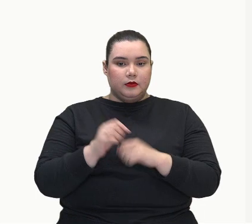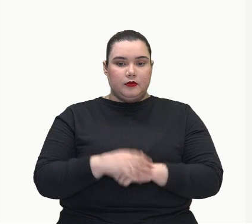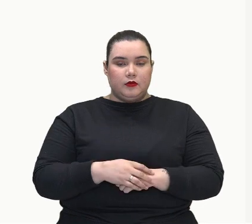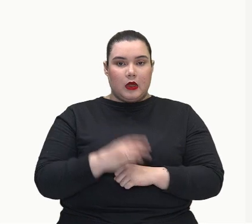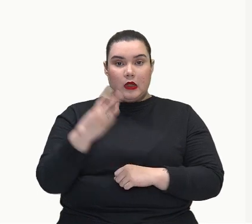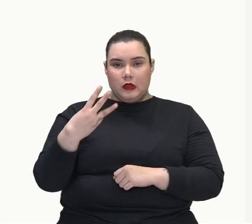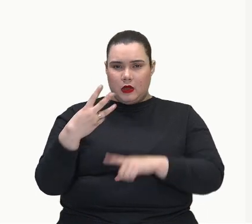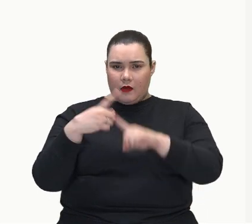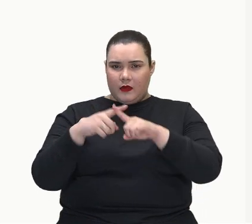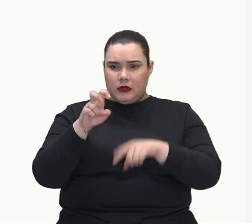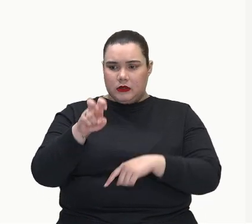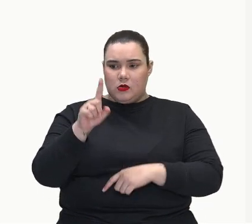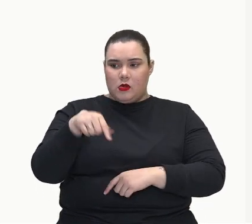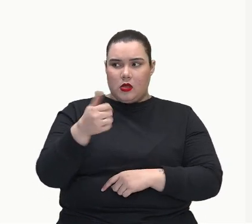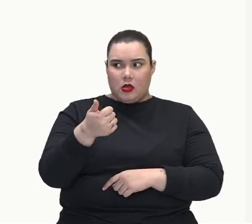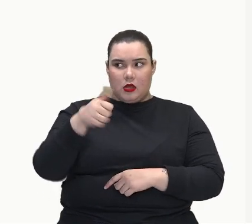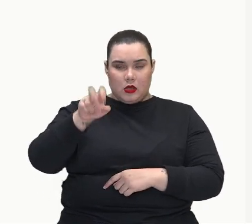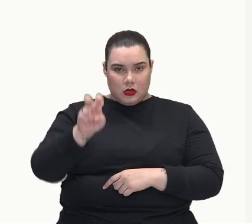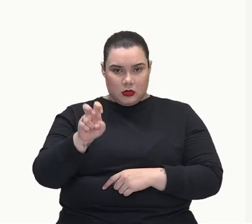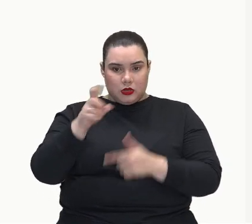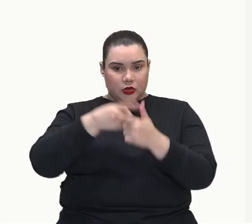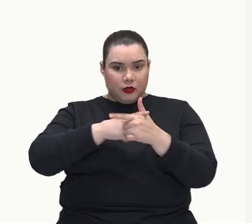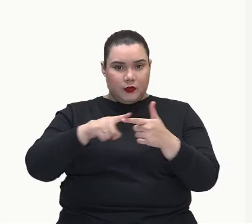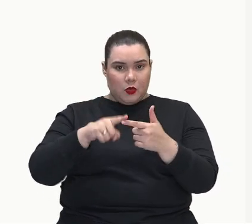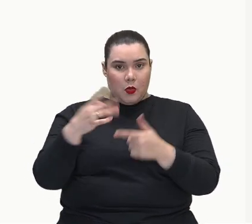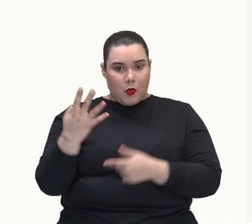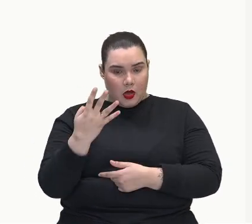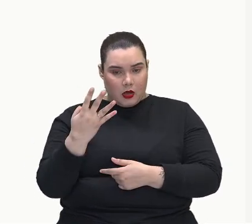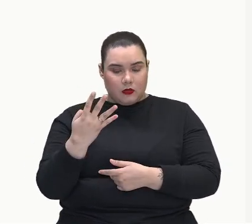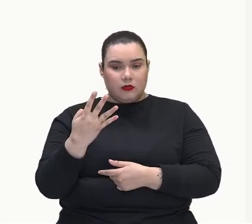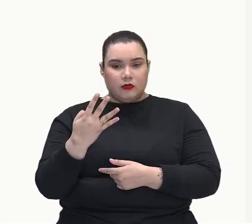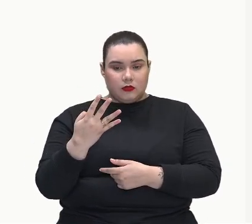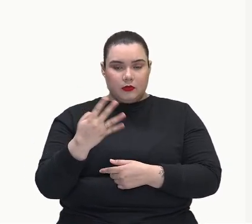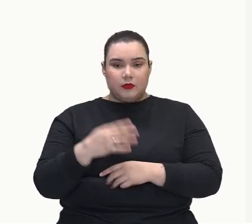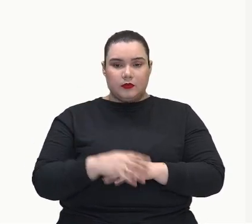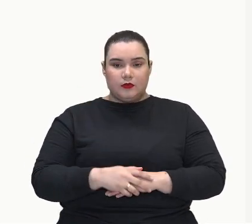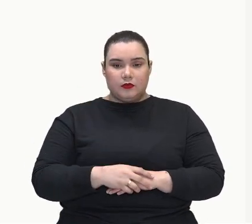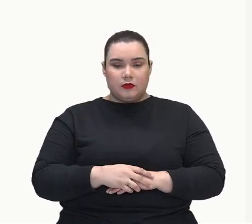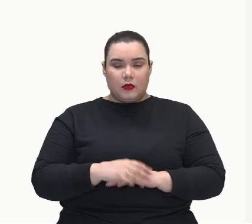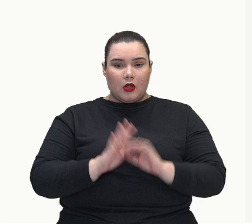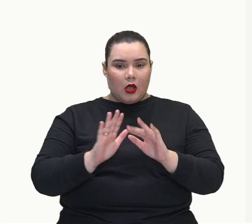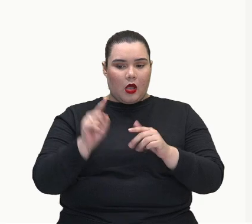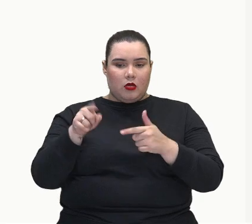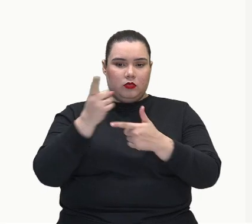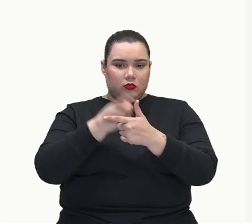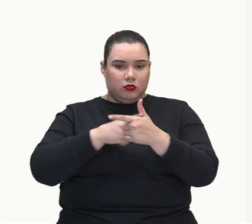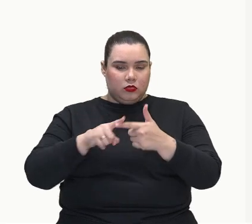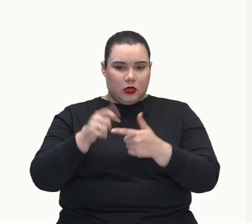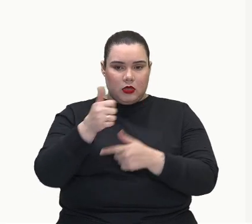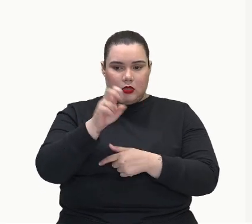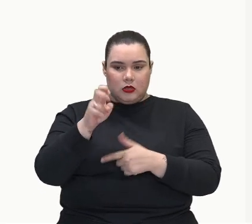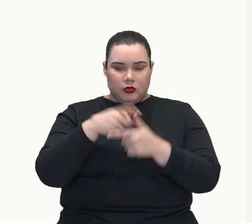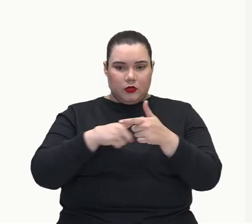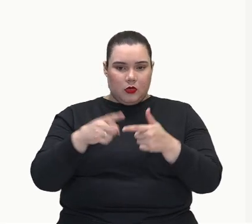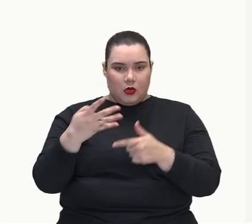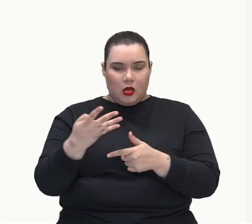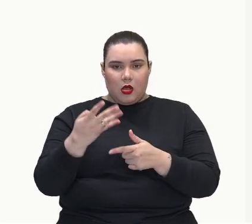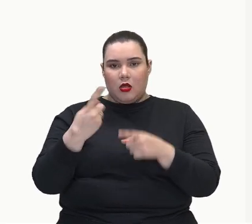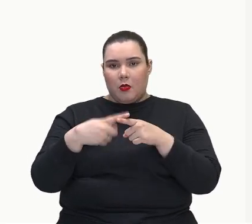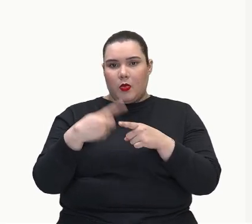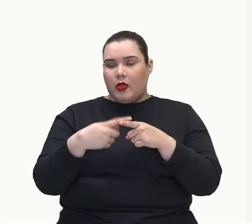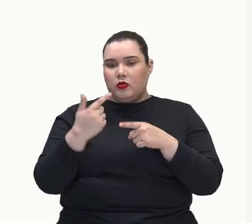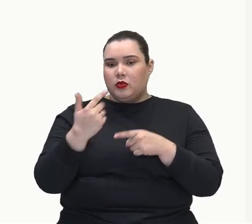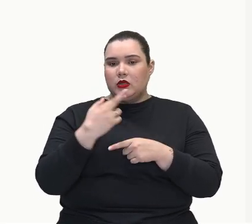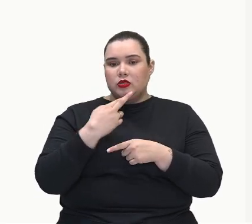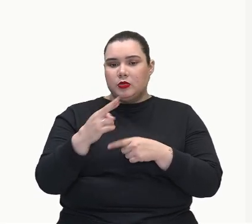5, que é 15, dividido por 4. A gente não vai realizar essa divisão, porque ela não é uma divisão